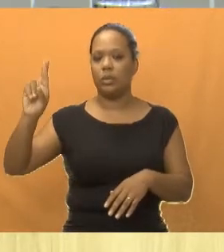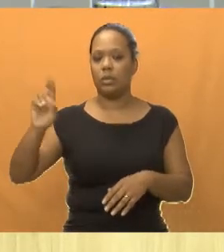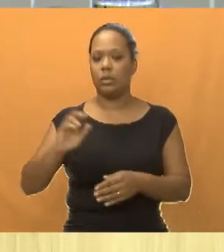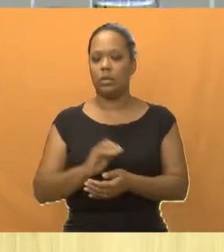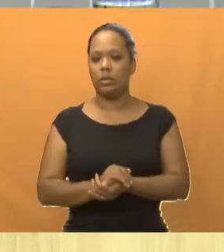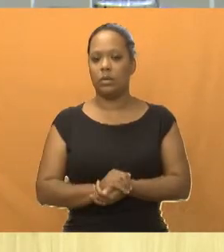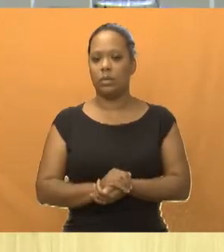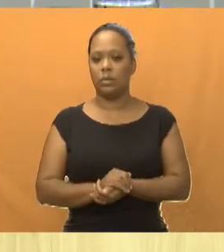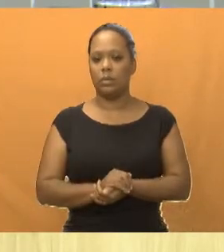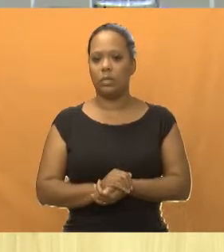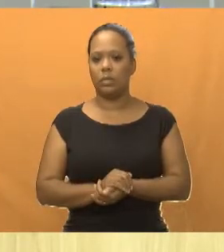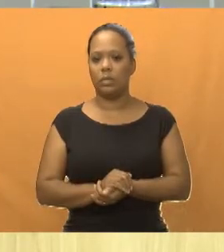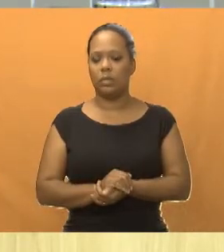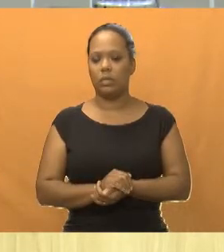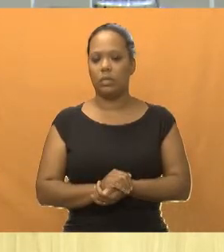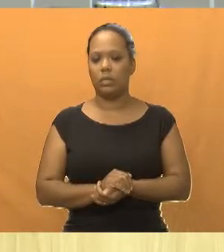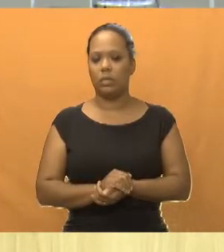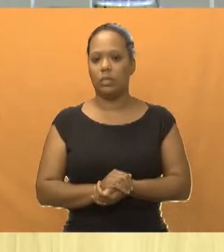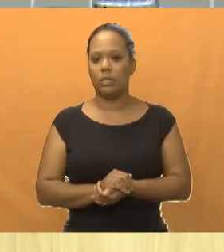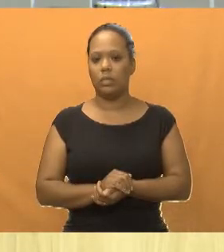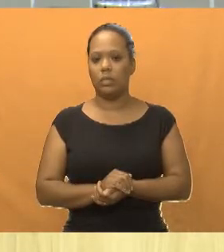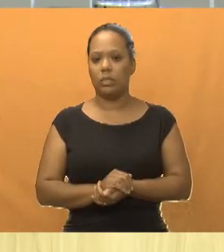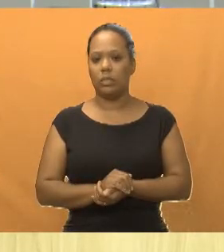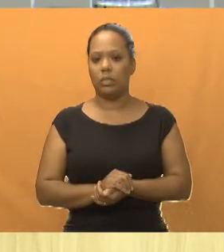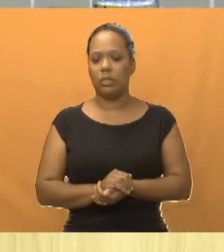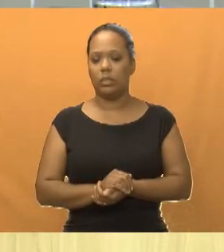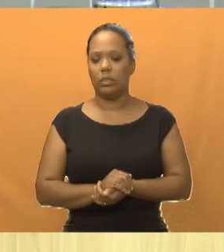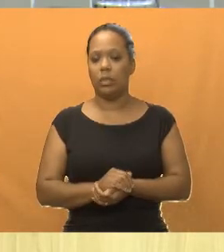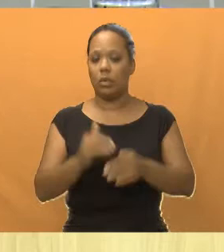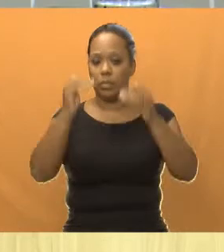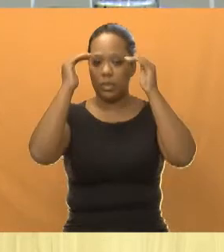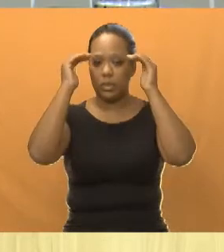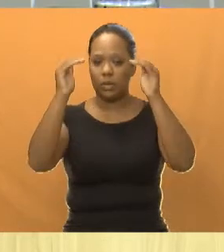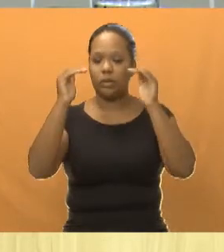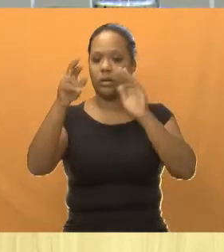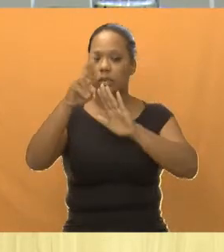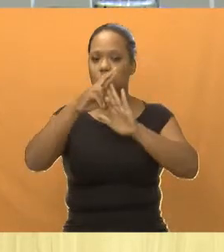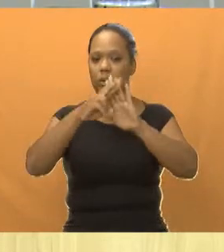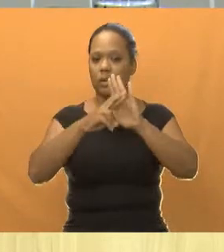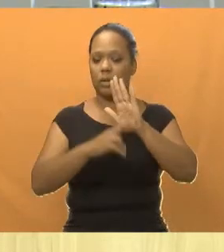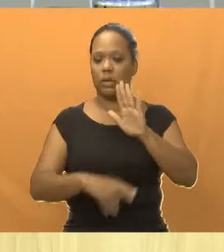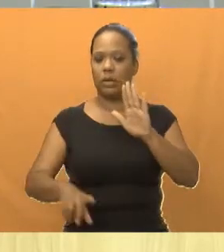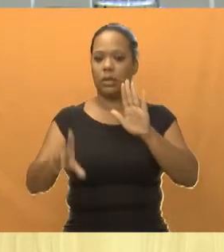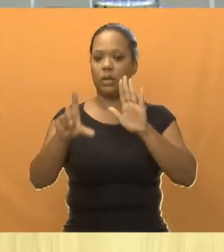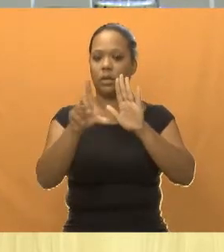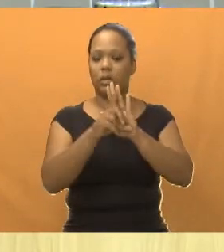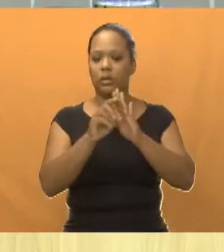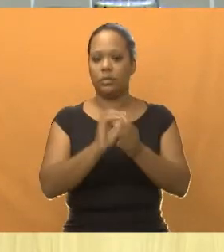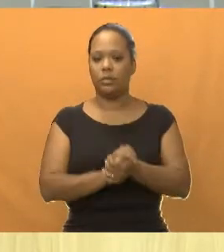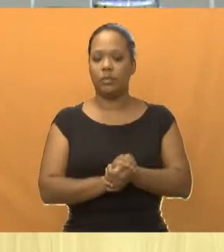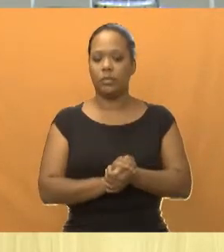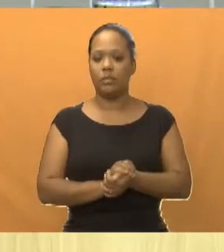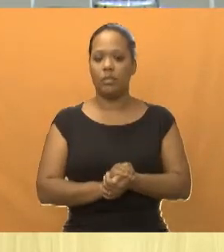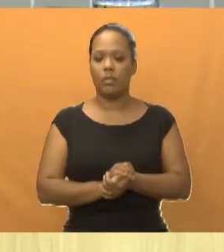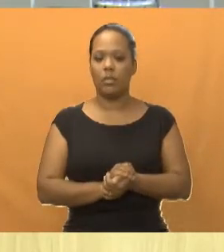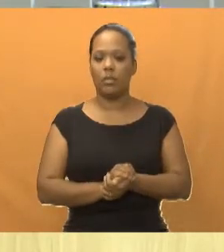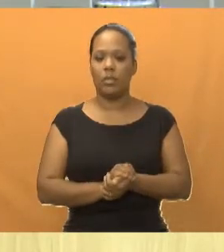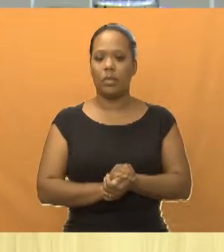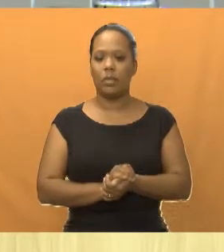que devidamente constituídas nos termos da lei. Autoria, vereador Paulino dos